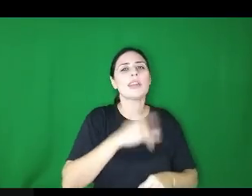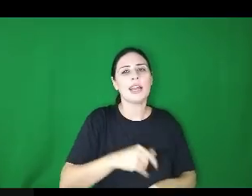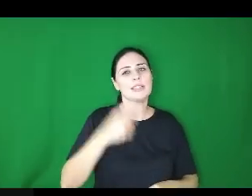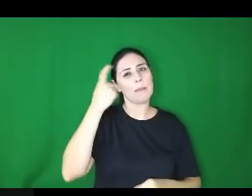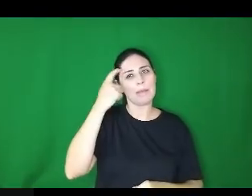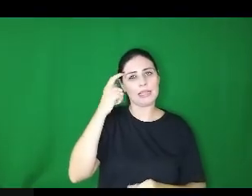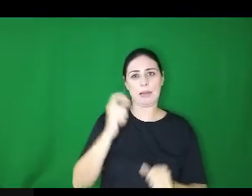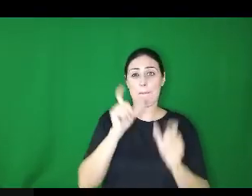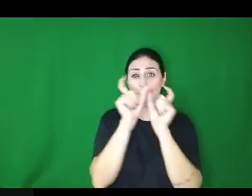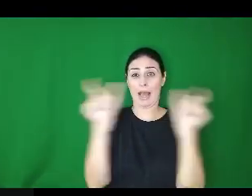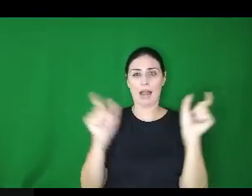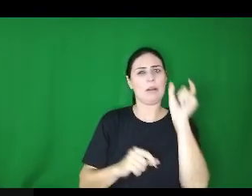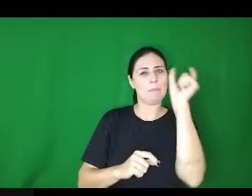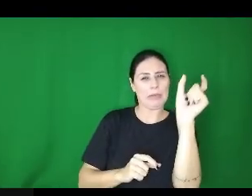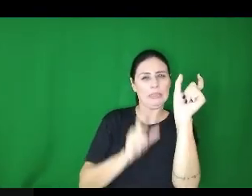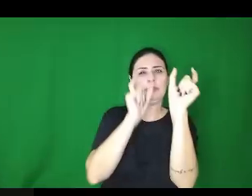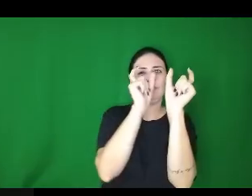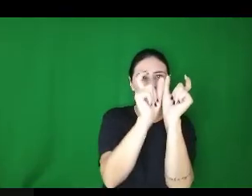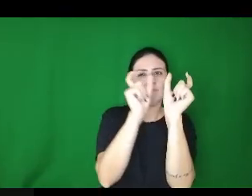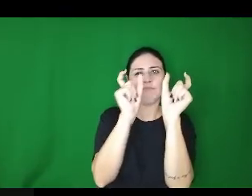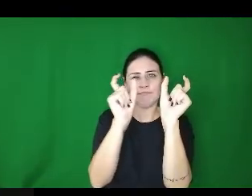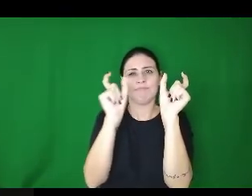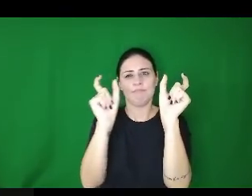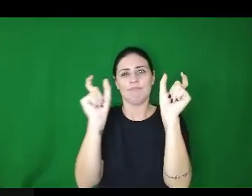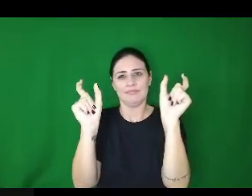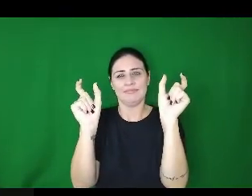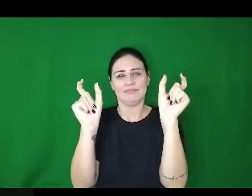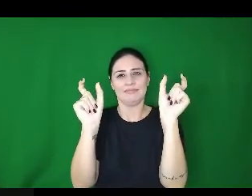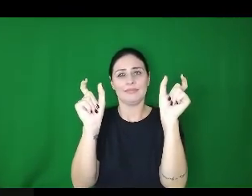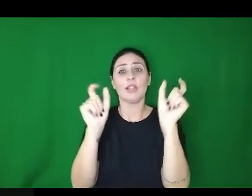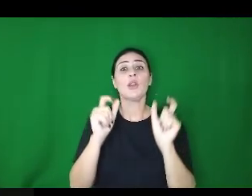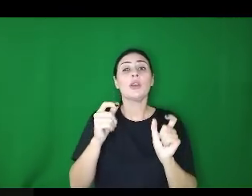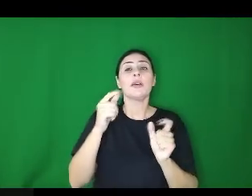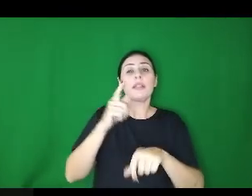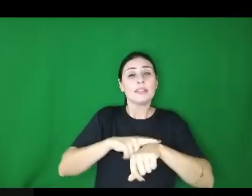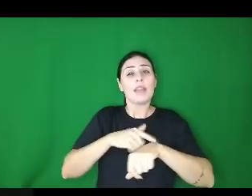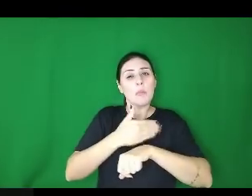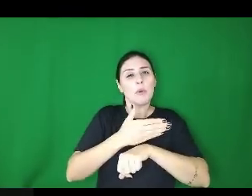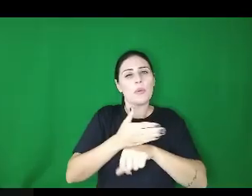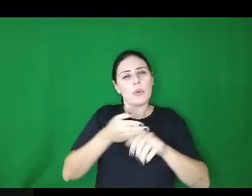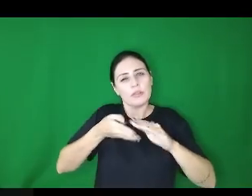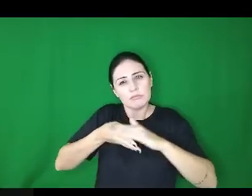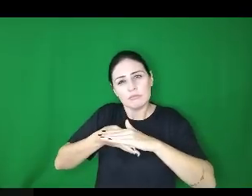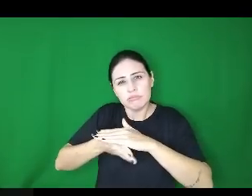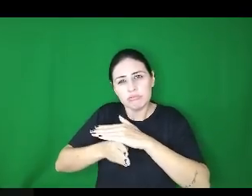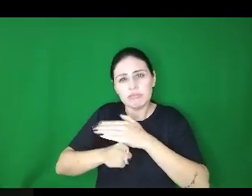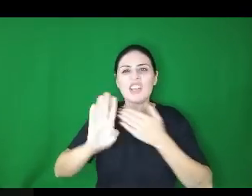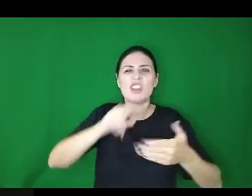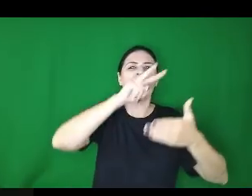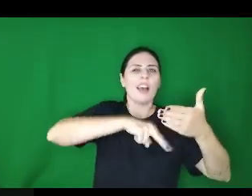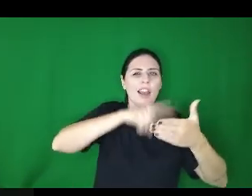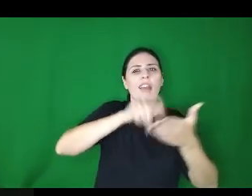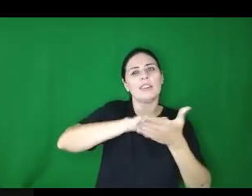atuar com outros conteúdos. Ou Leontiev vai fazer a diferença entre ação e operação. Em um determinado momento, uma